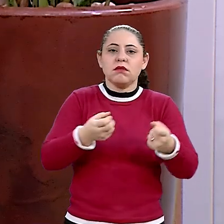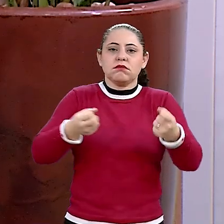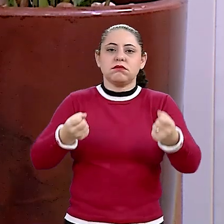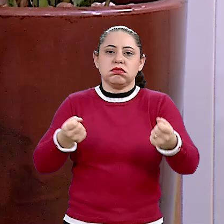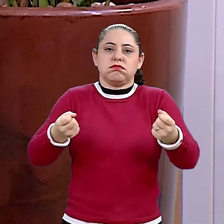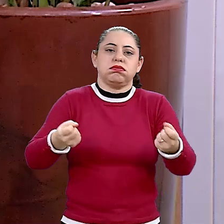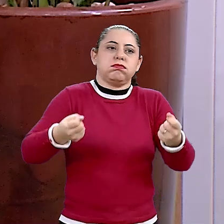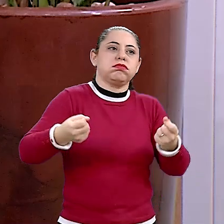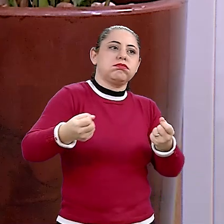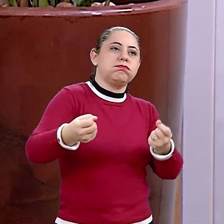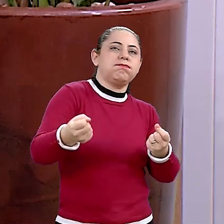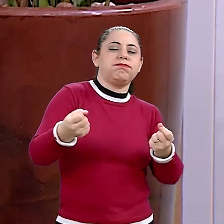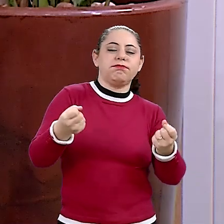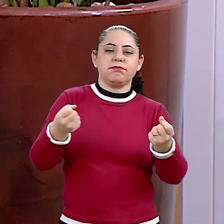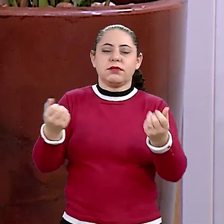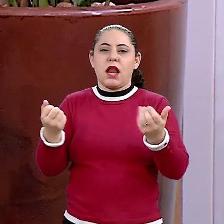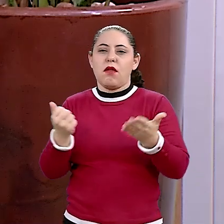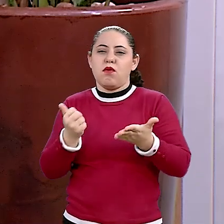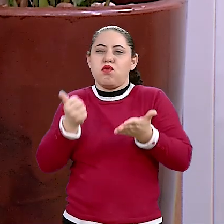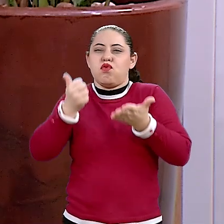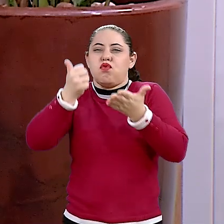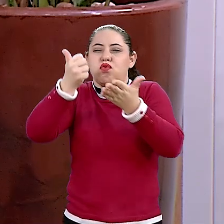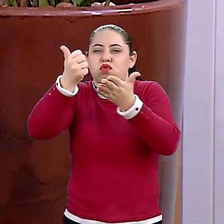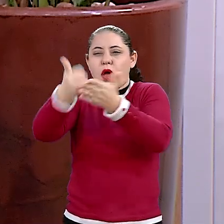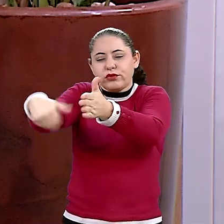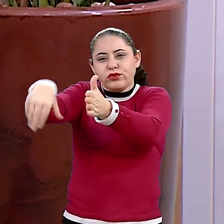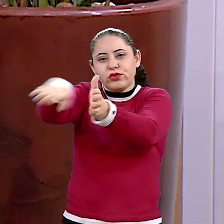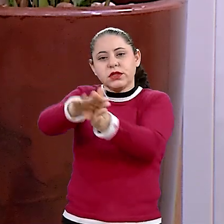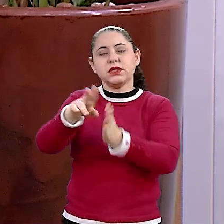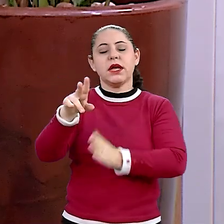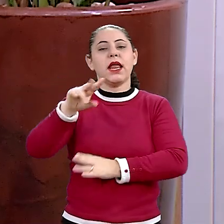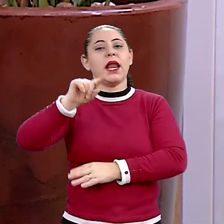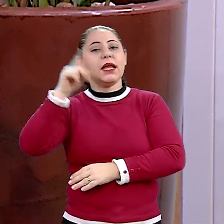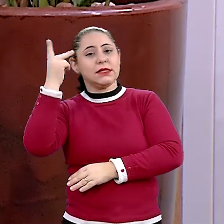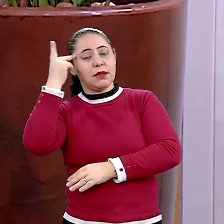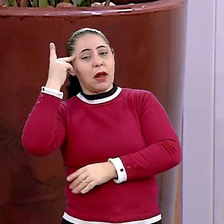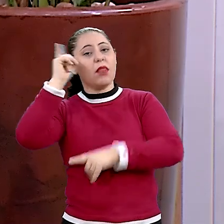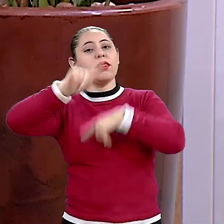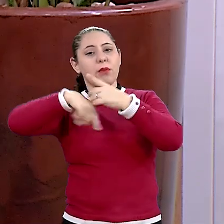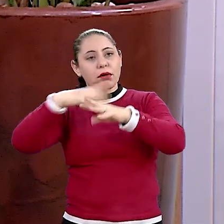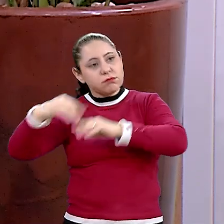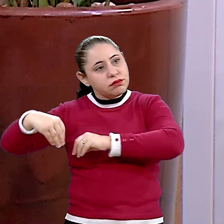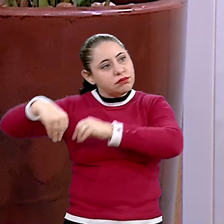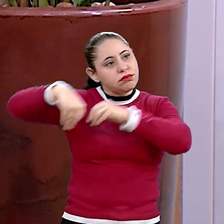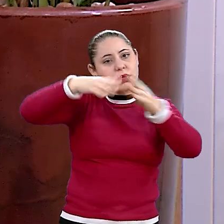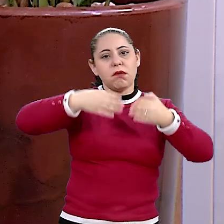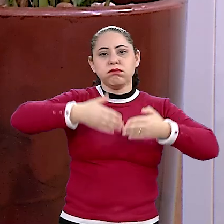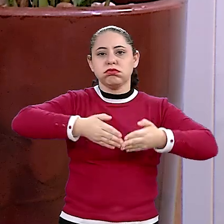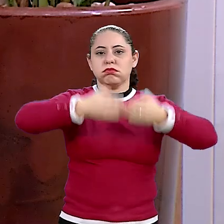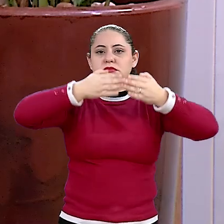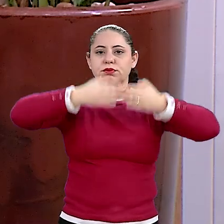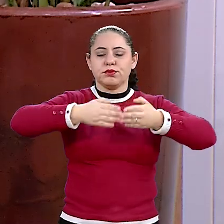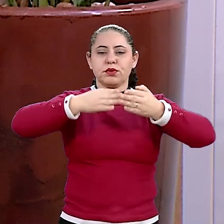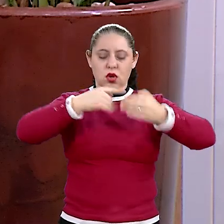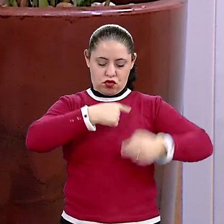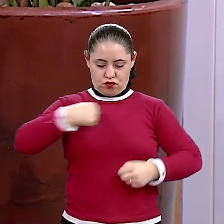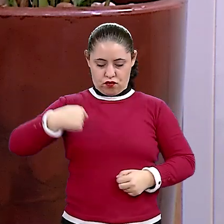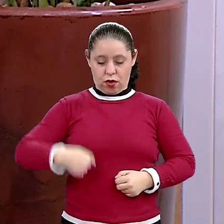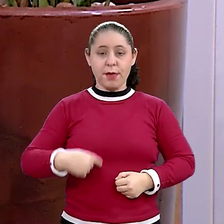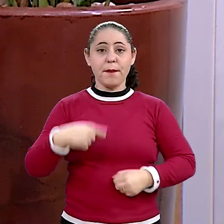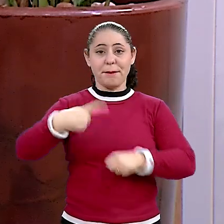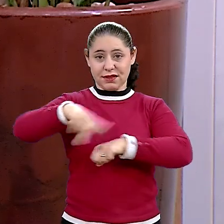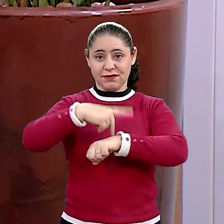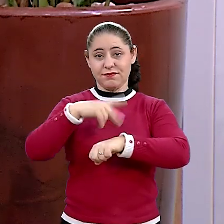transportar de caminhão e vai até Santos. E de Santos ela vai até a China. Né? Então você imagina só o que é